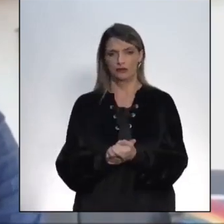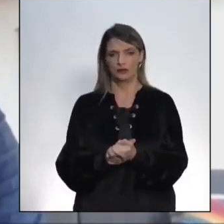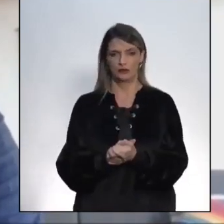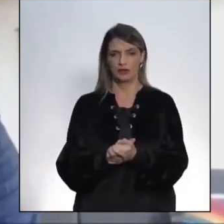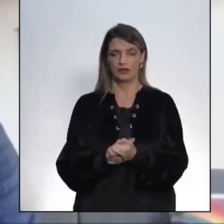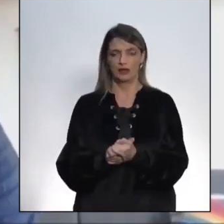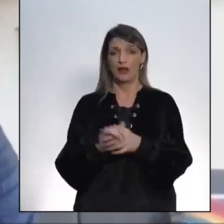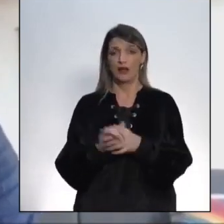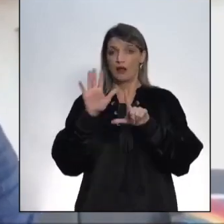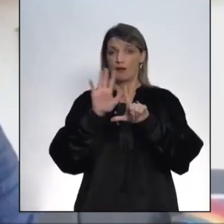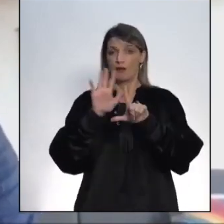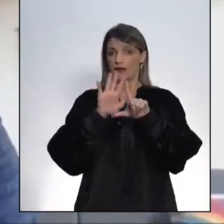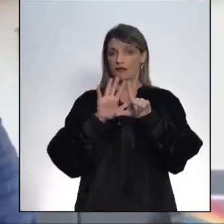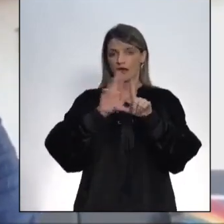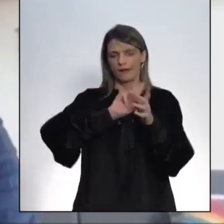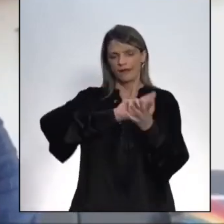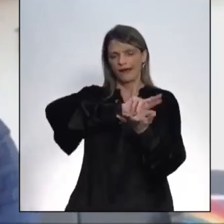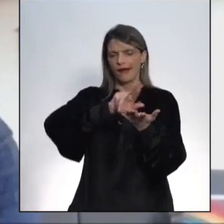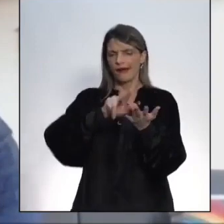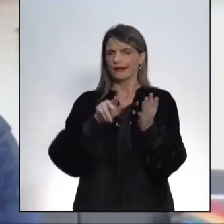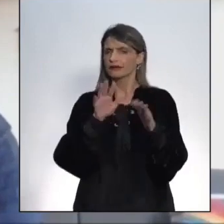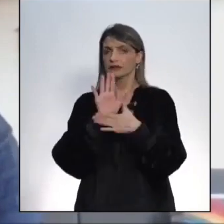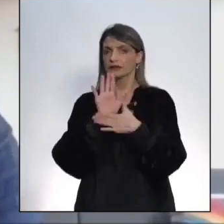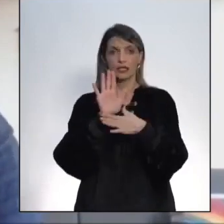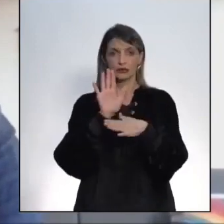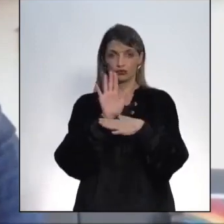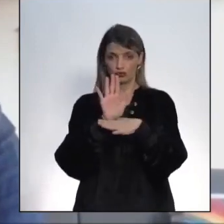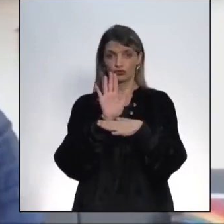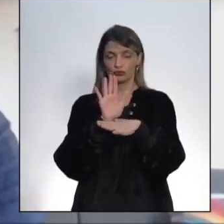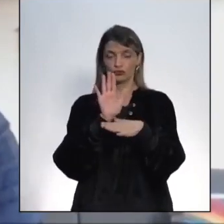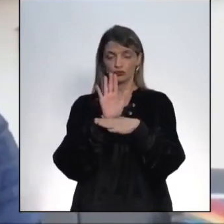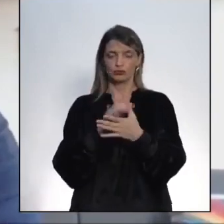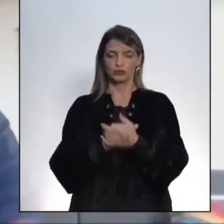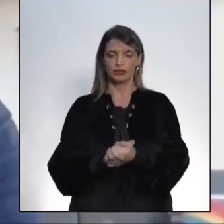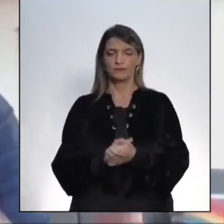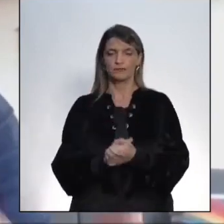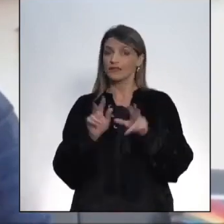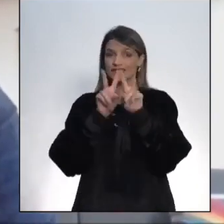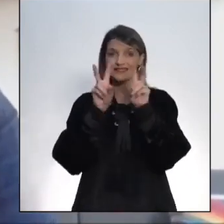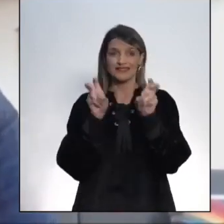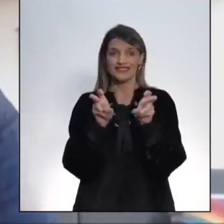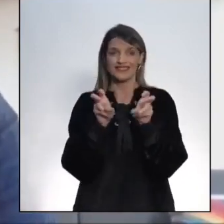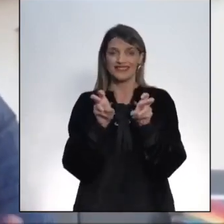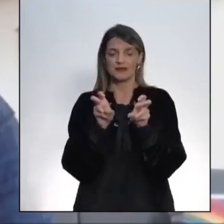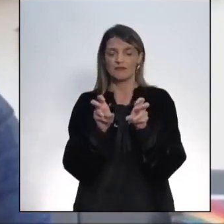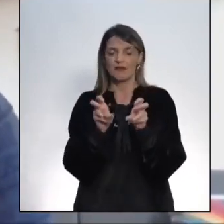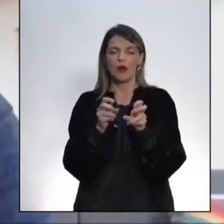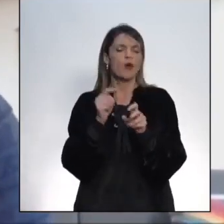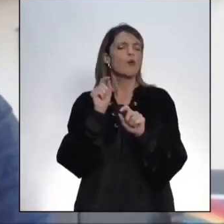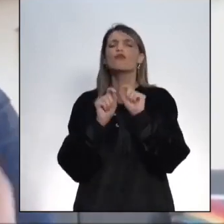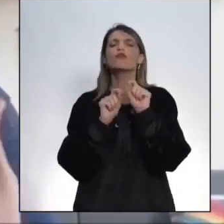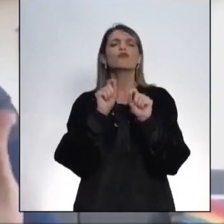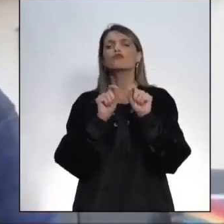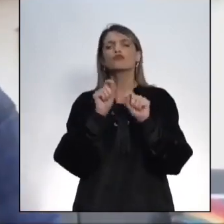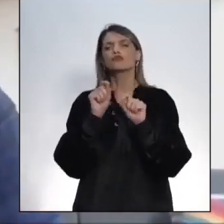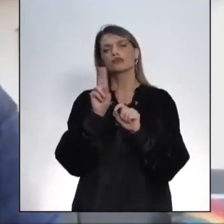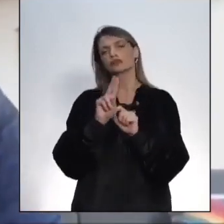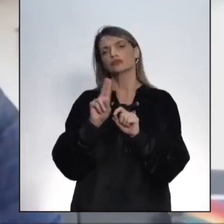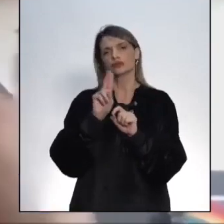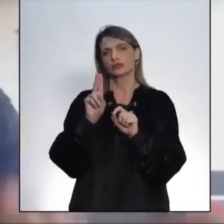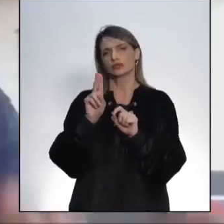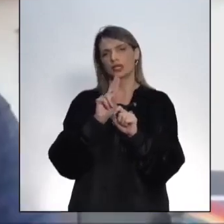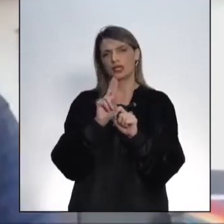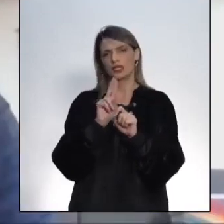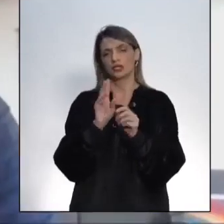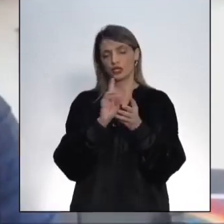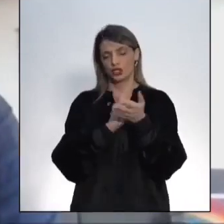aí, plataformas que ajudam a gente, acho que nesse lugar que o Chico apontou, que são dos recursos para a gente usar, recursos digitais